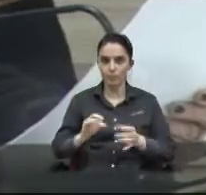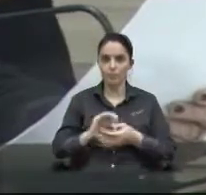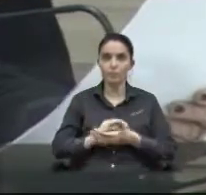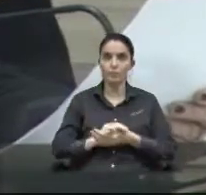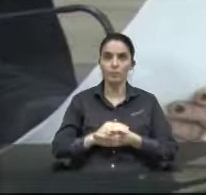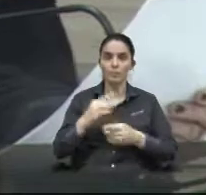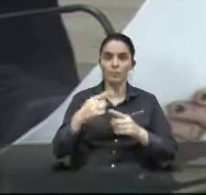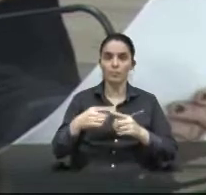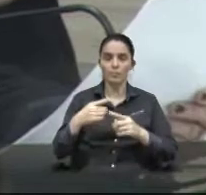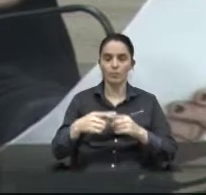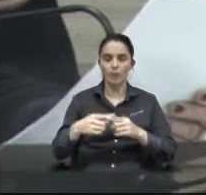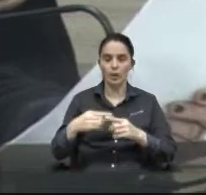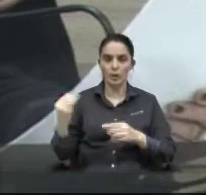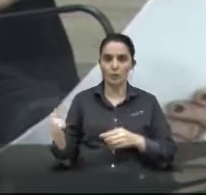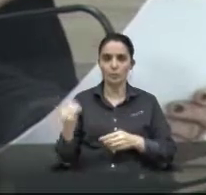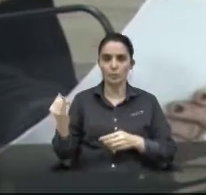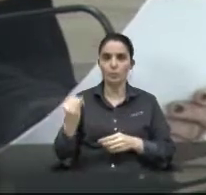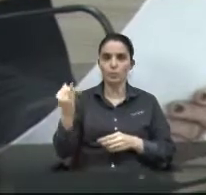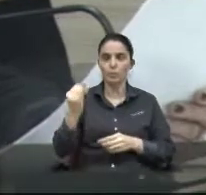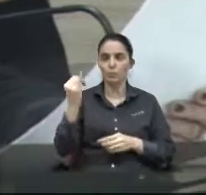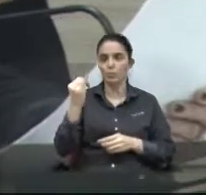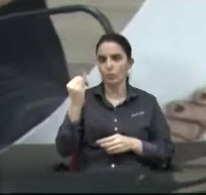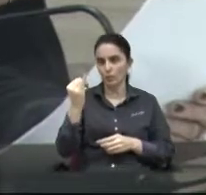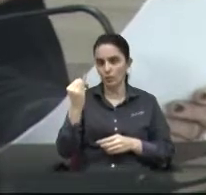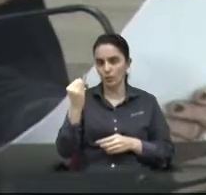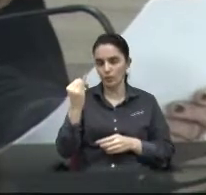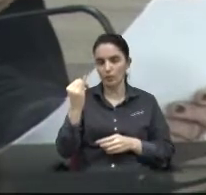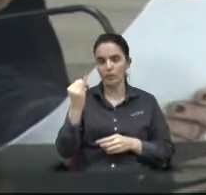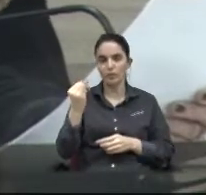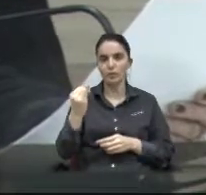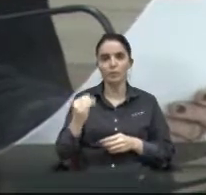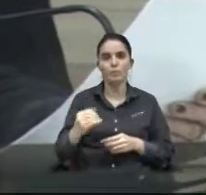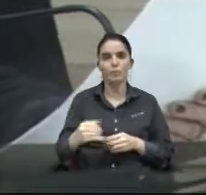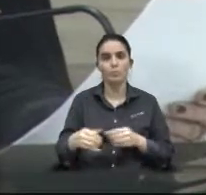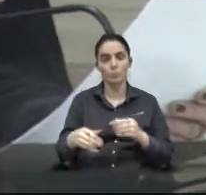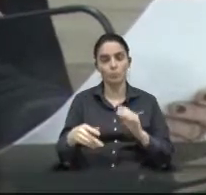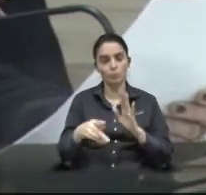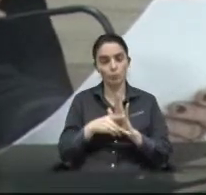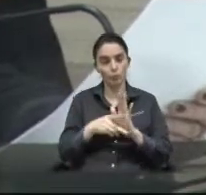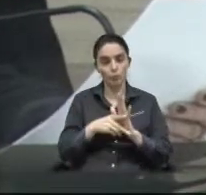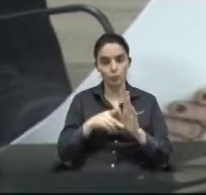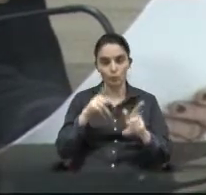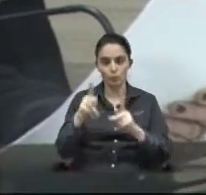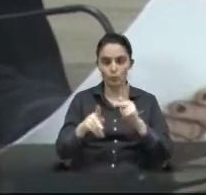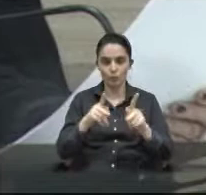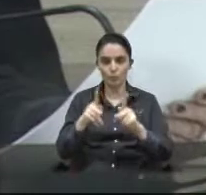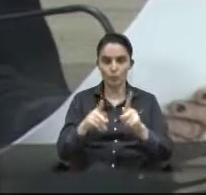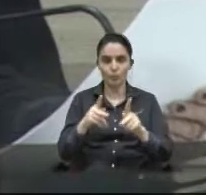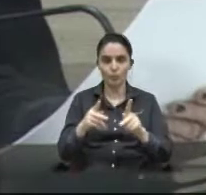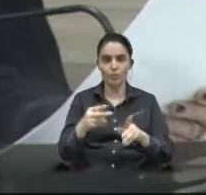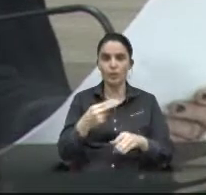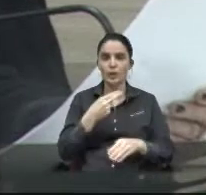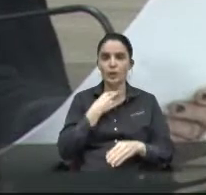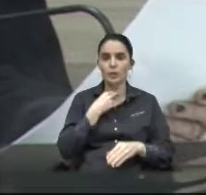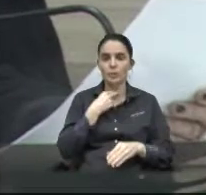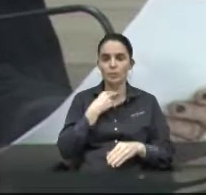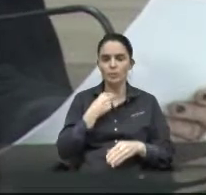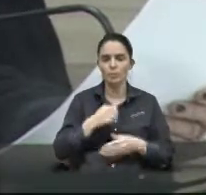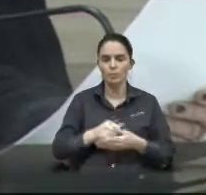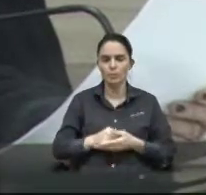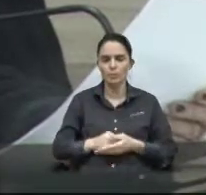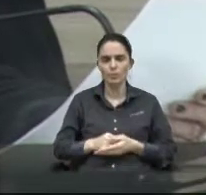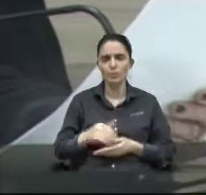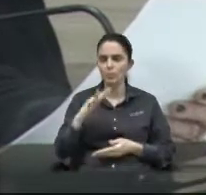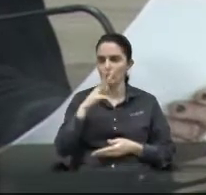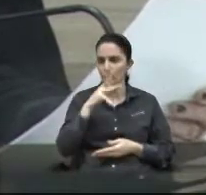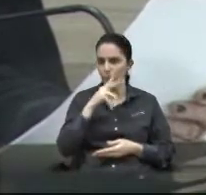pois é matéria relevante, de relevante interesse público, razão pela qual requer aprovação célere por